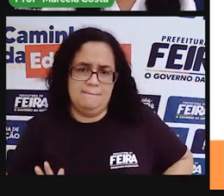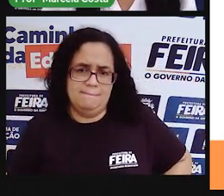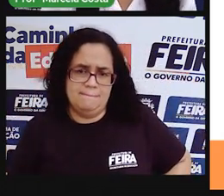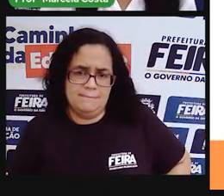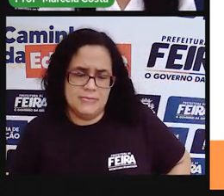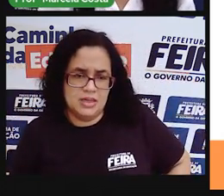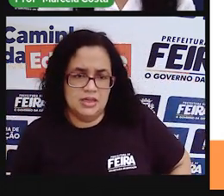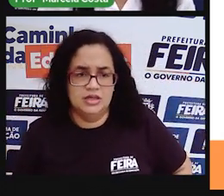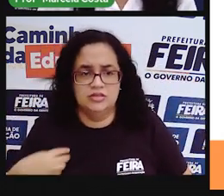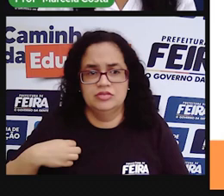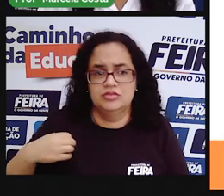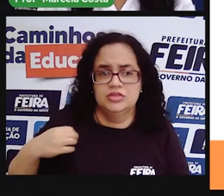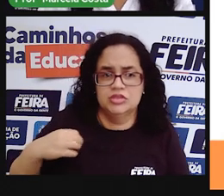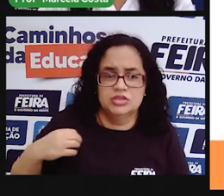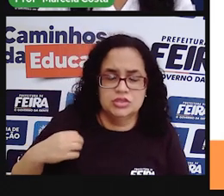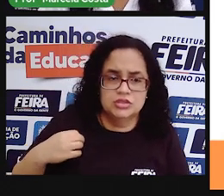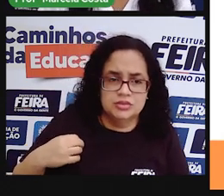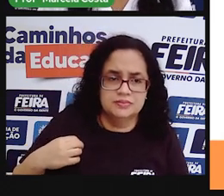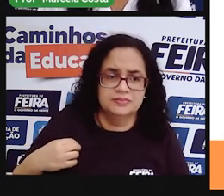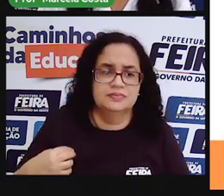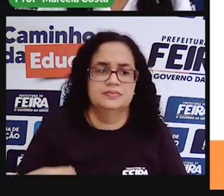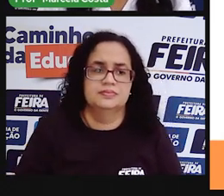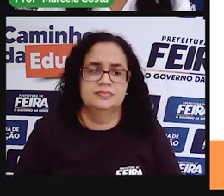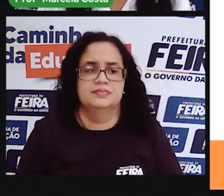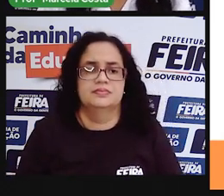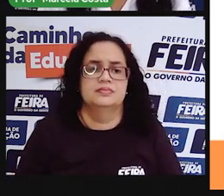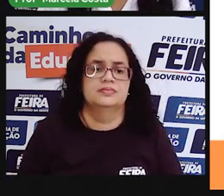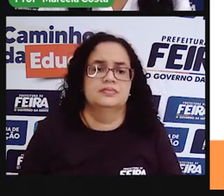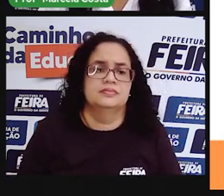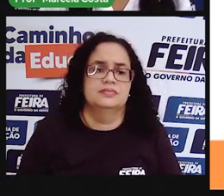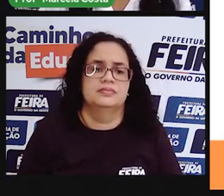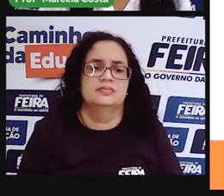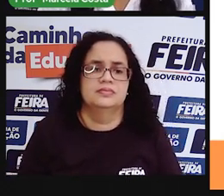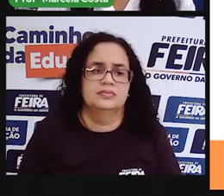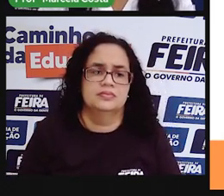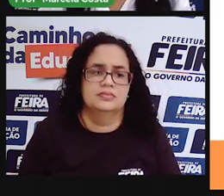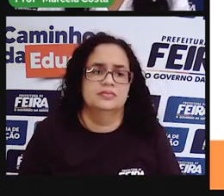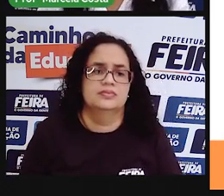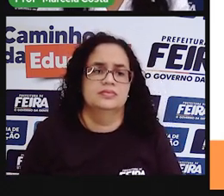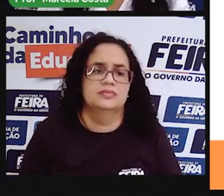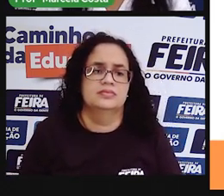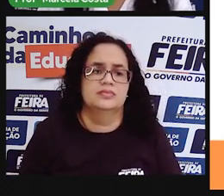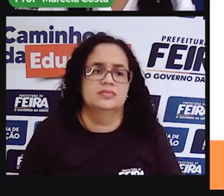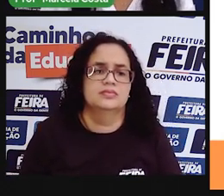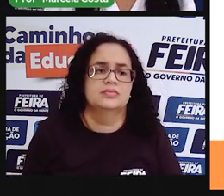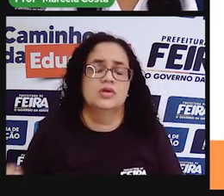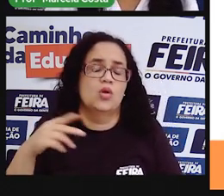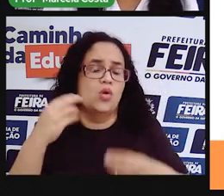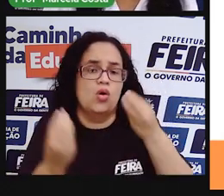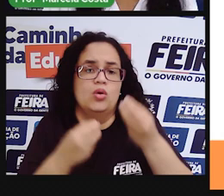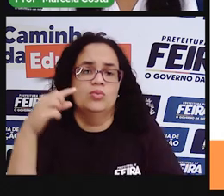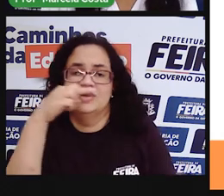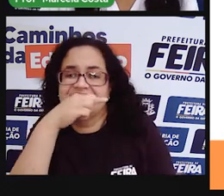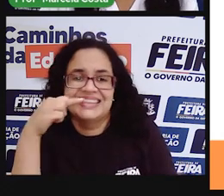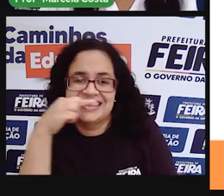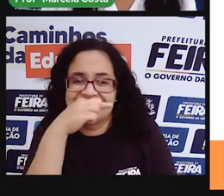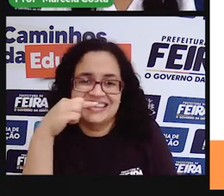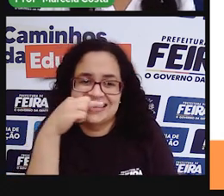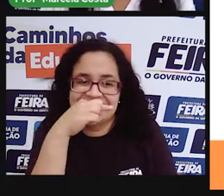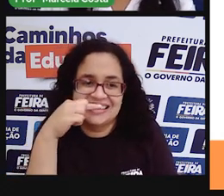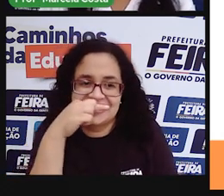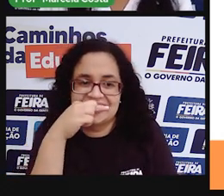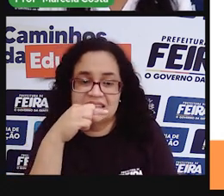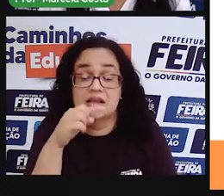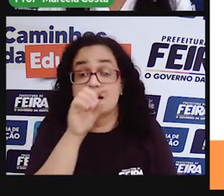dormir, né? Fazer sua higiene, como escovar os dentes, tomar banho.